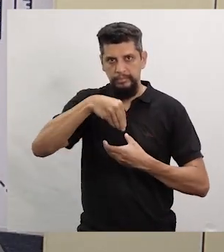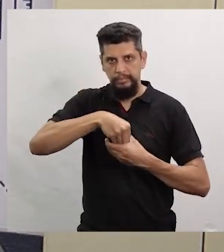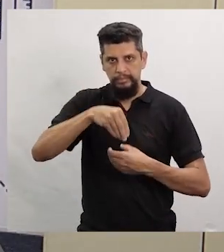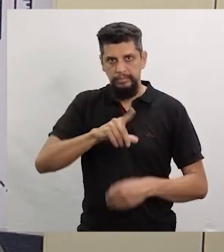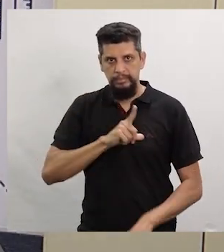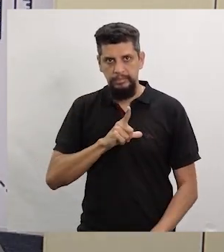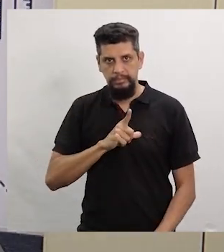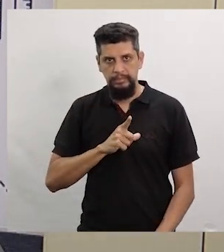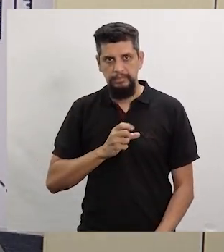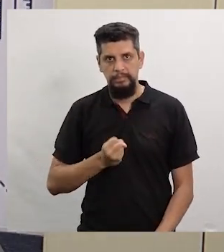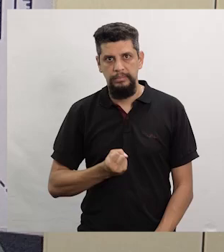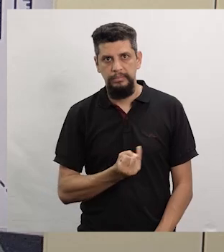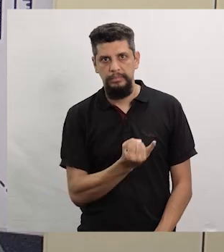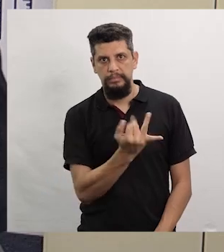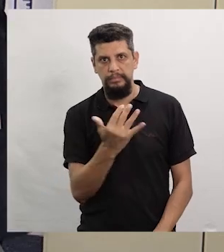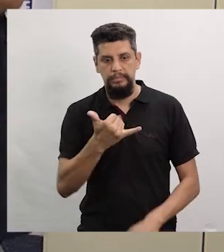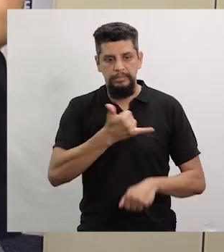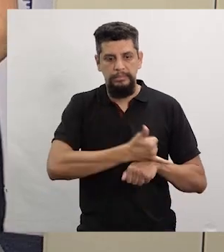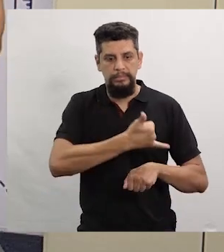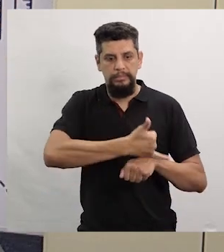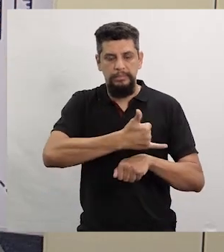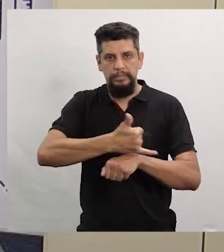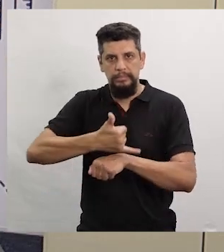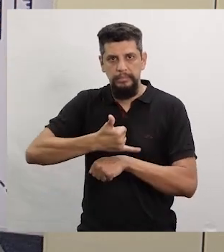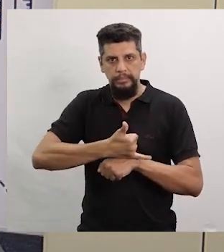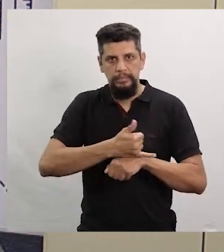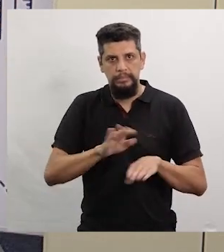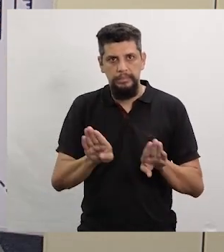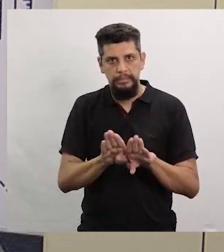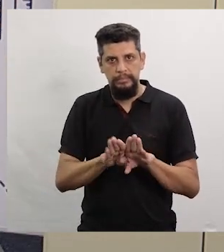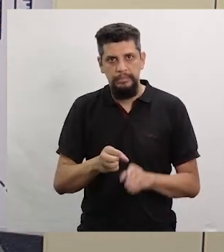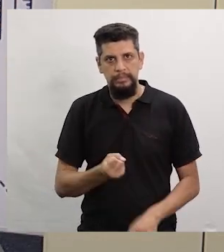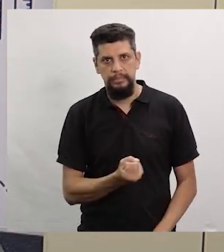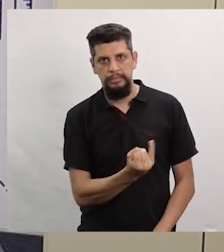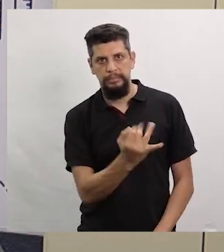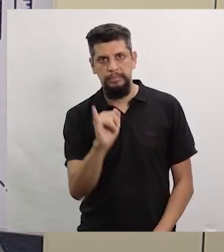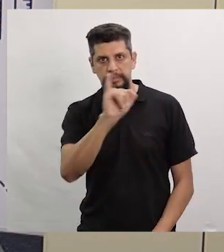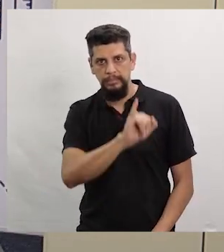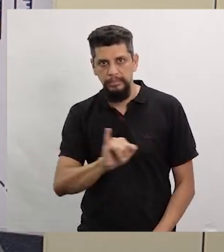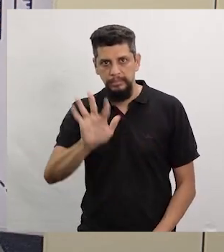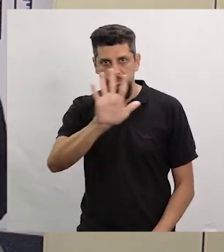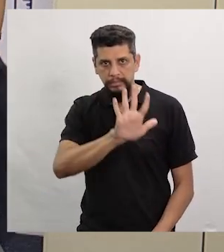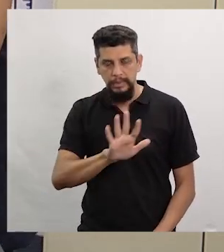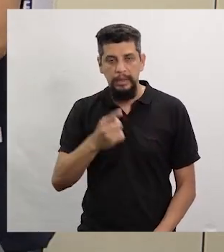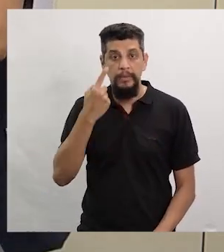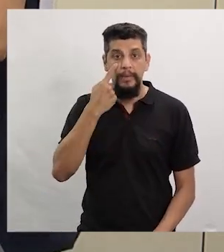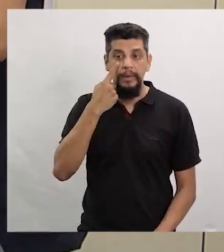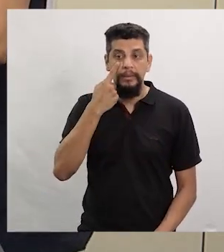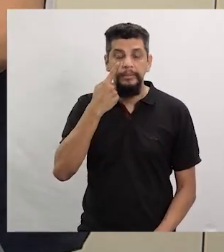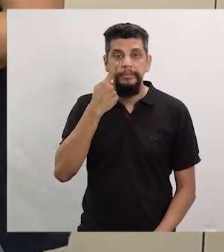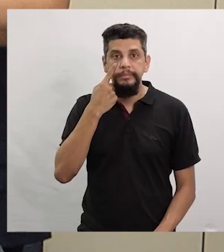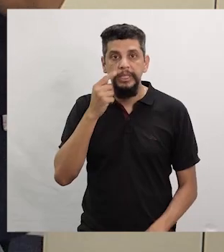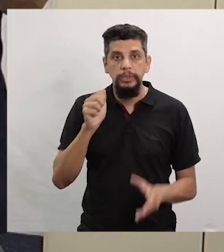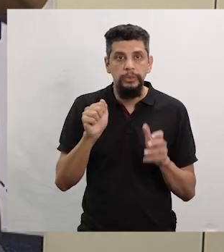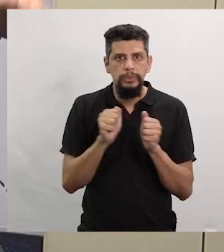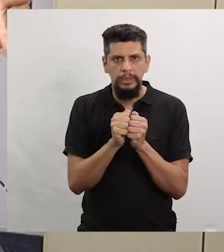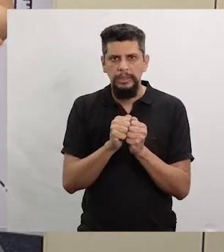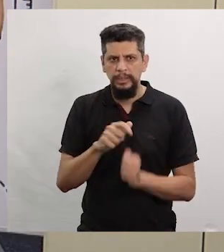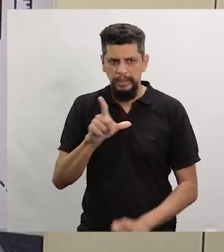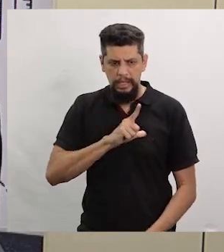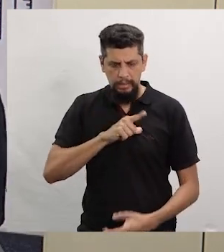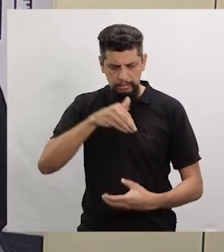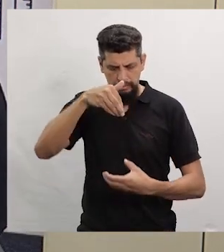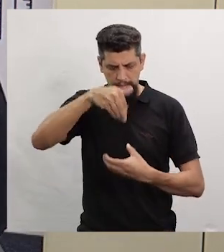desta caixa nós temos alguns Alguns objetos e algumas imagens vamos ver juntos então a